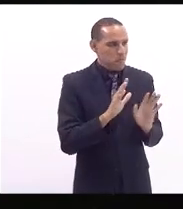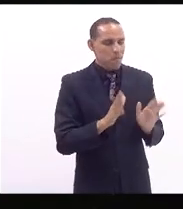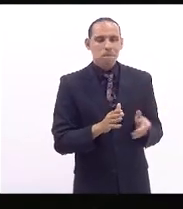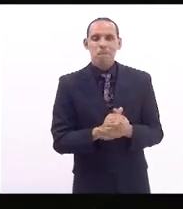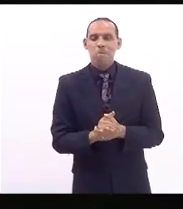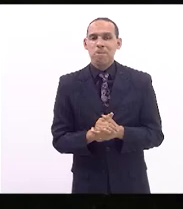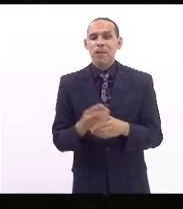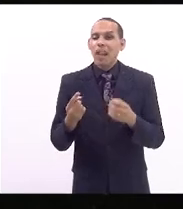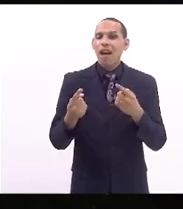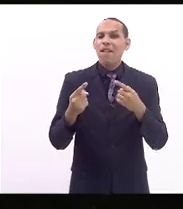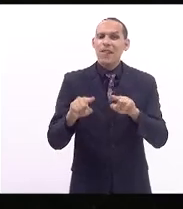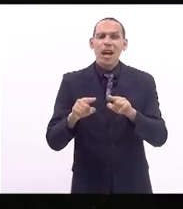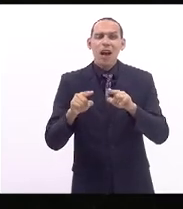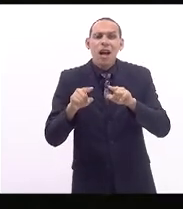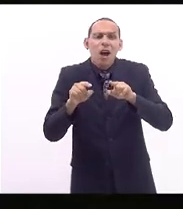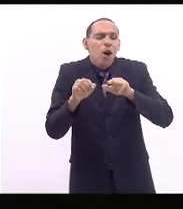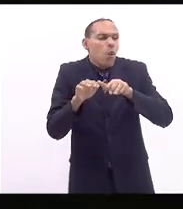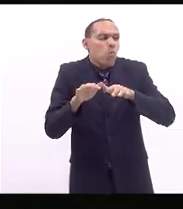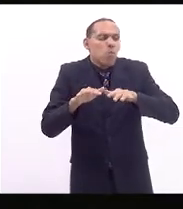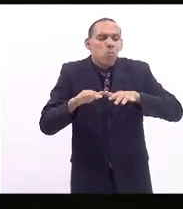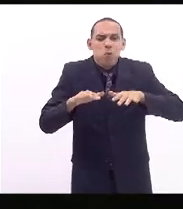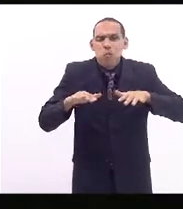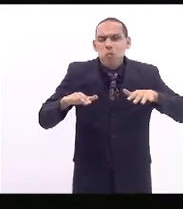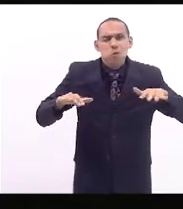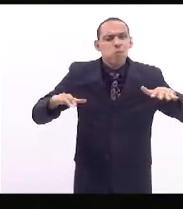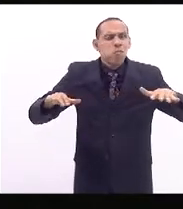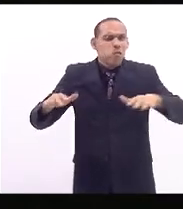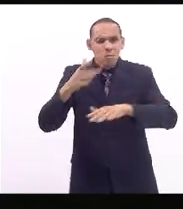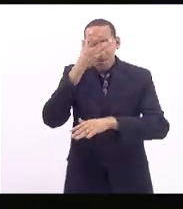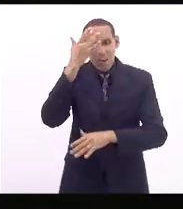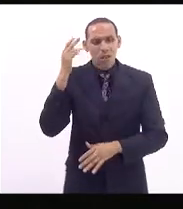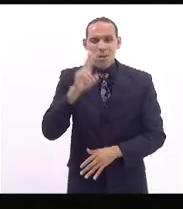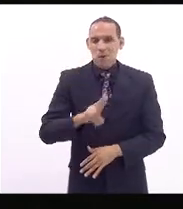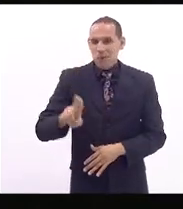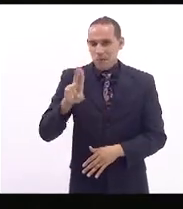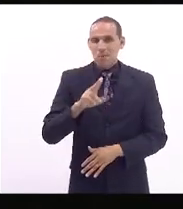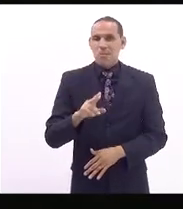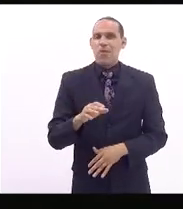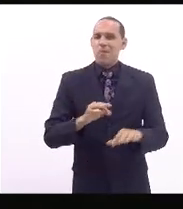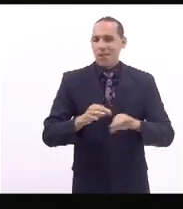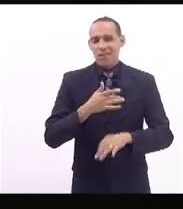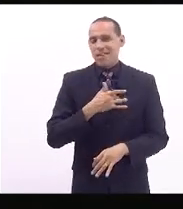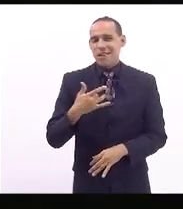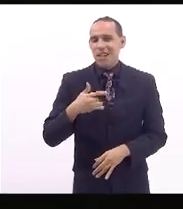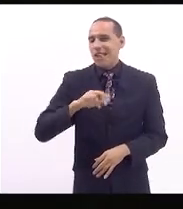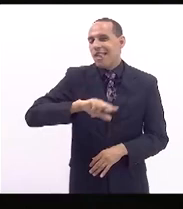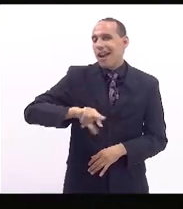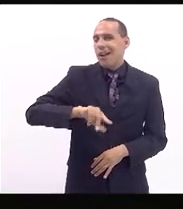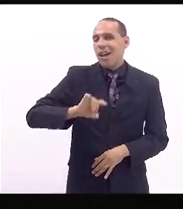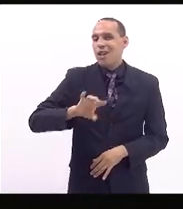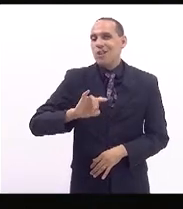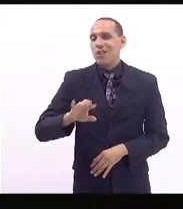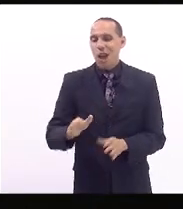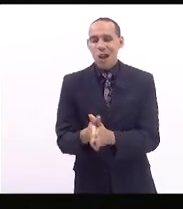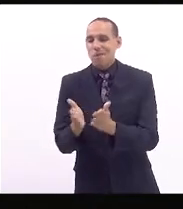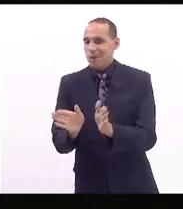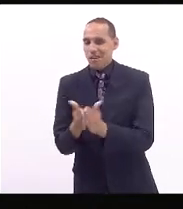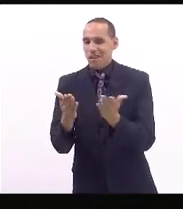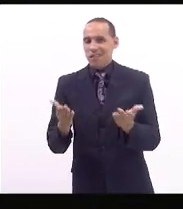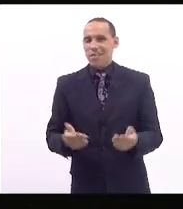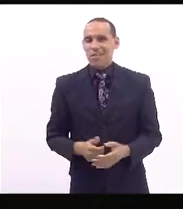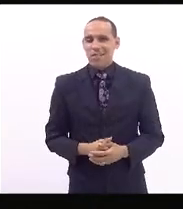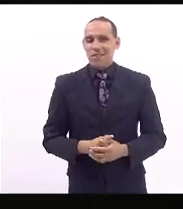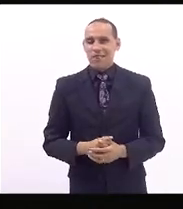Adriana absolutamente todos os usuários dos planos de saúde não atinge só as pessoas mais